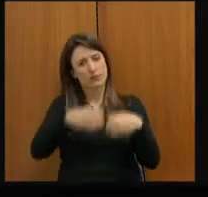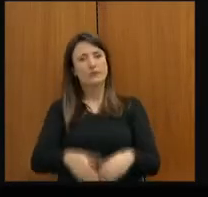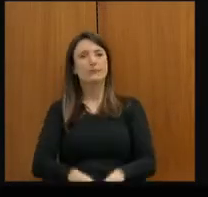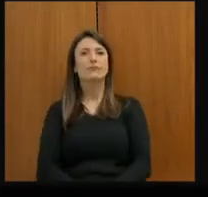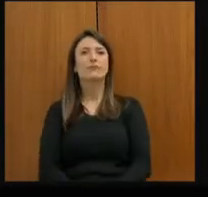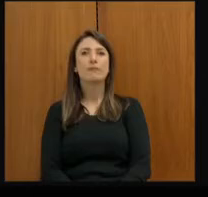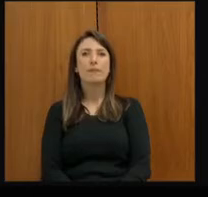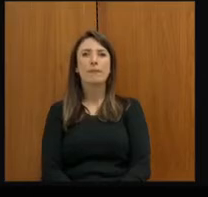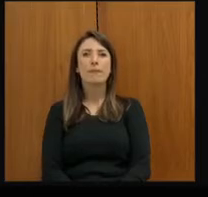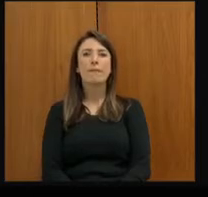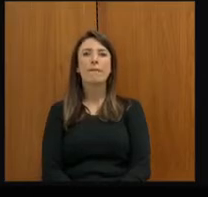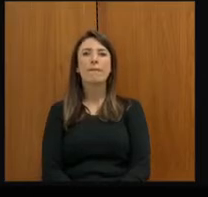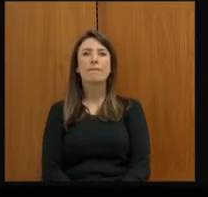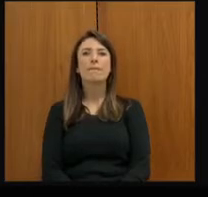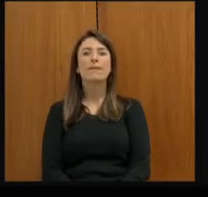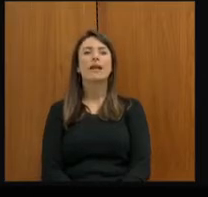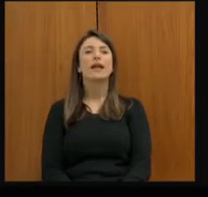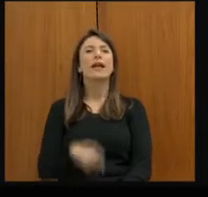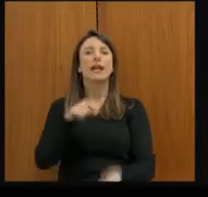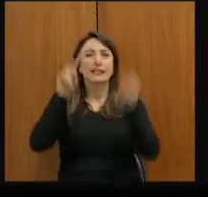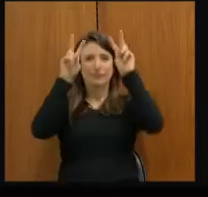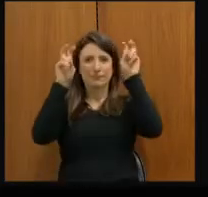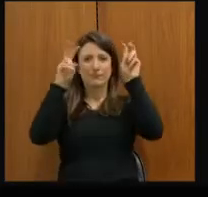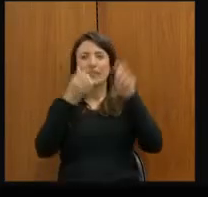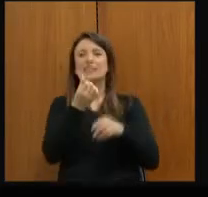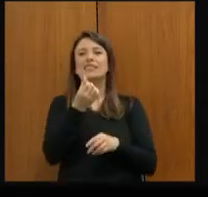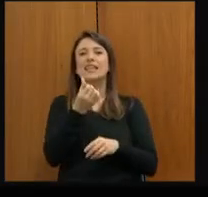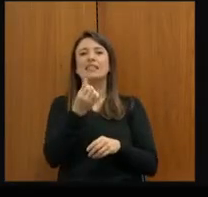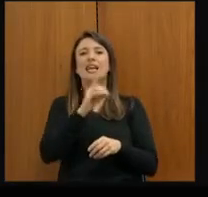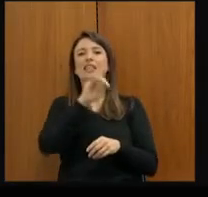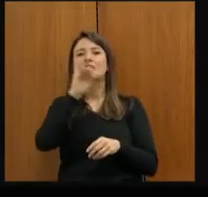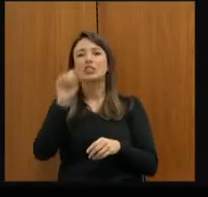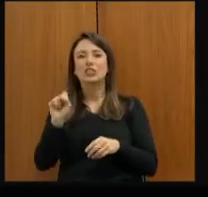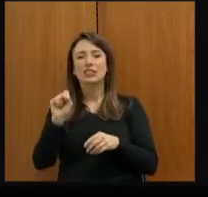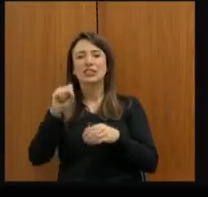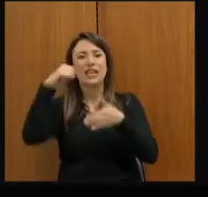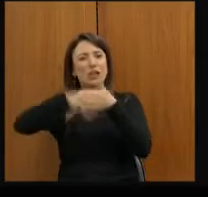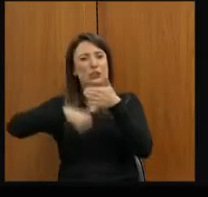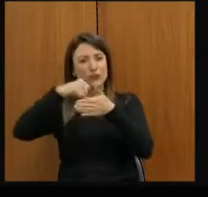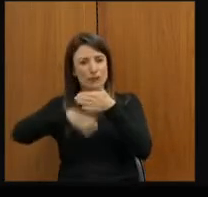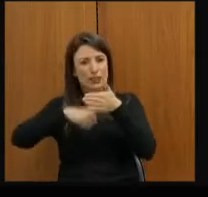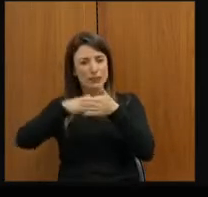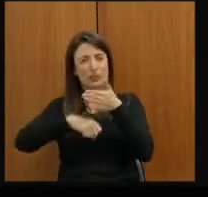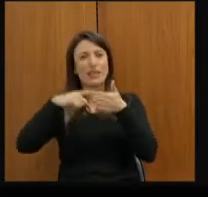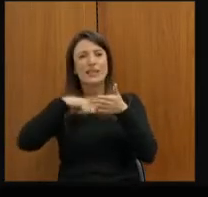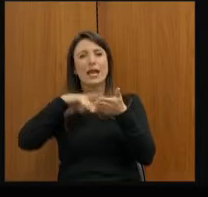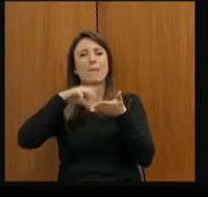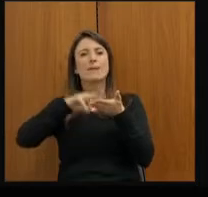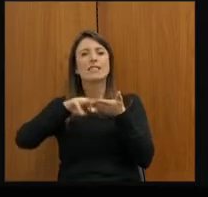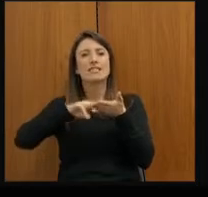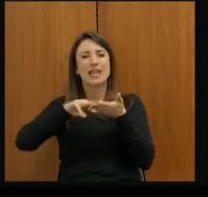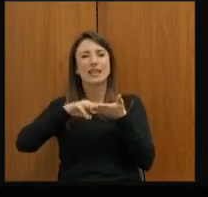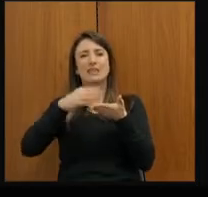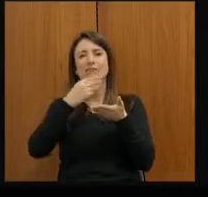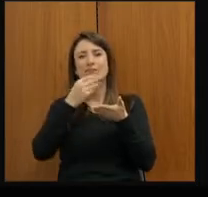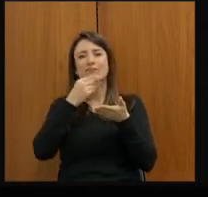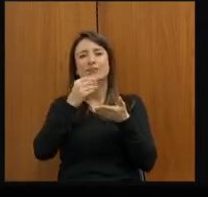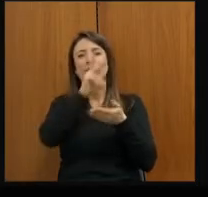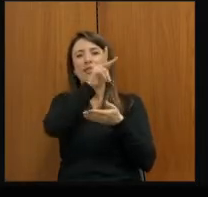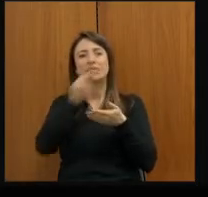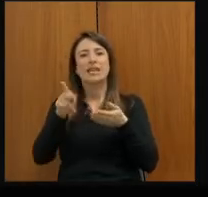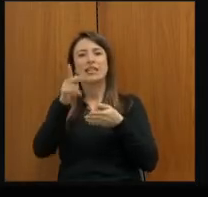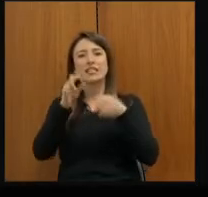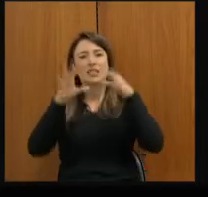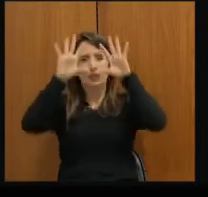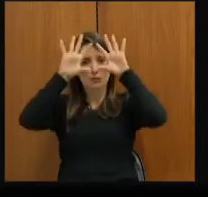e nos 16 dias já teve isso eu trago a mensagem que foi dita pelo nosso presidente do Tribunal a